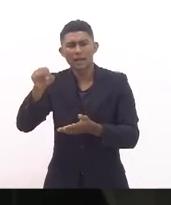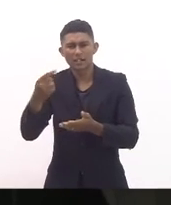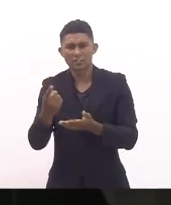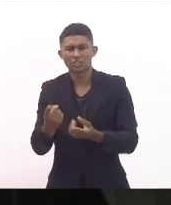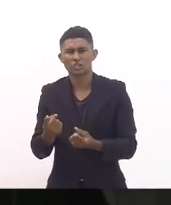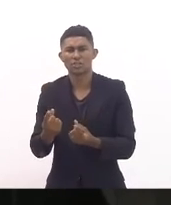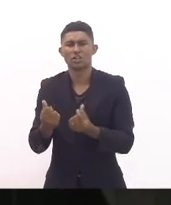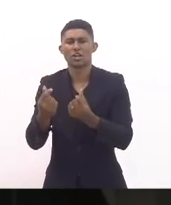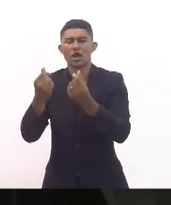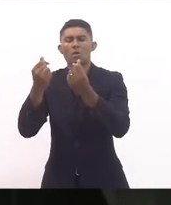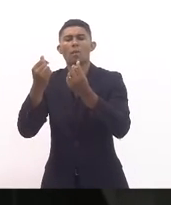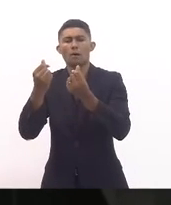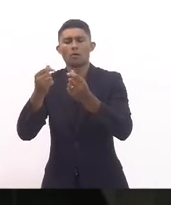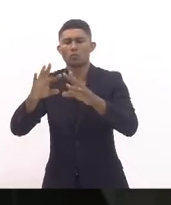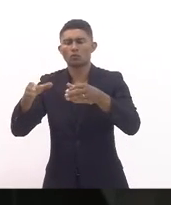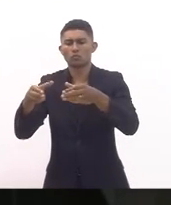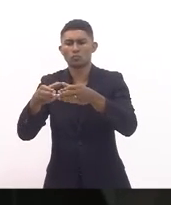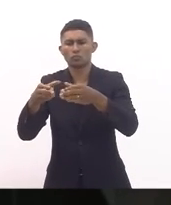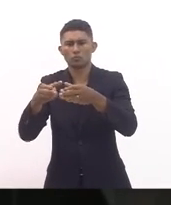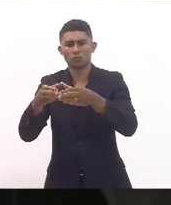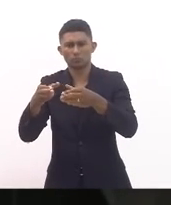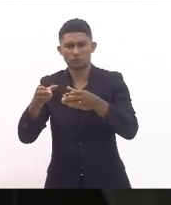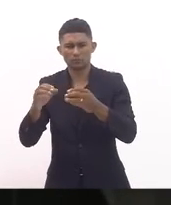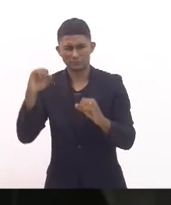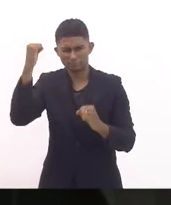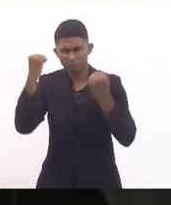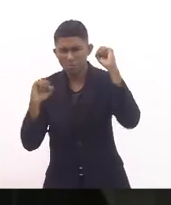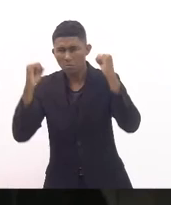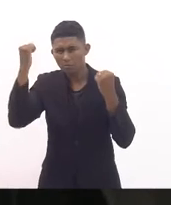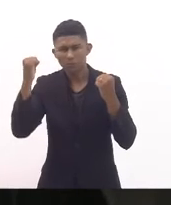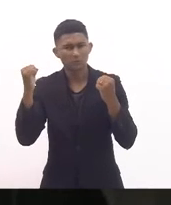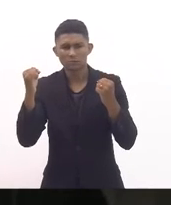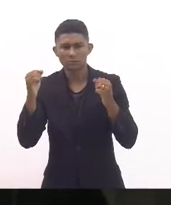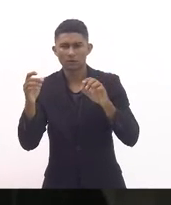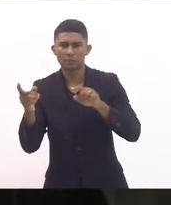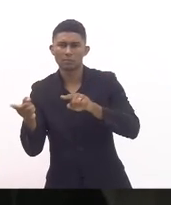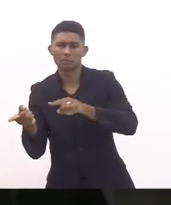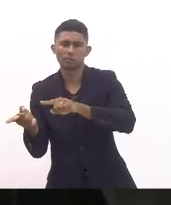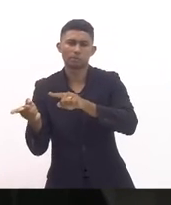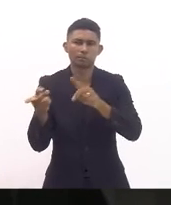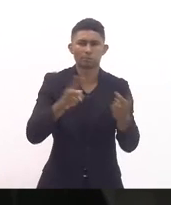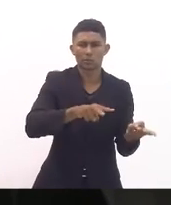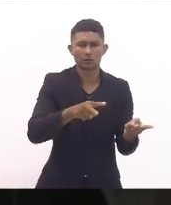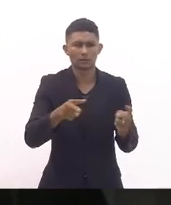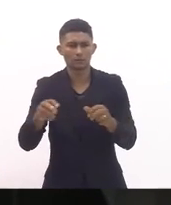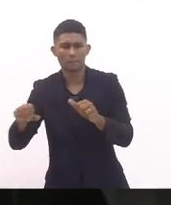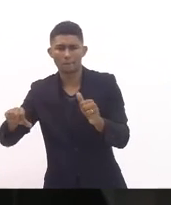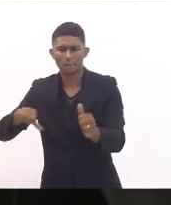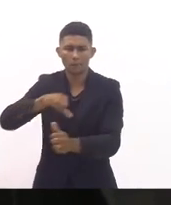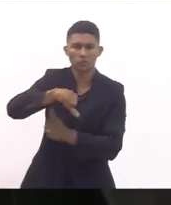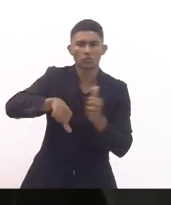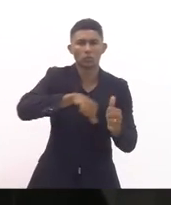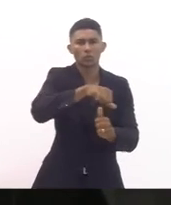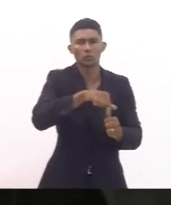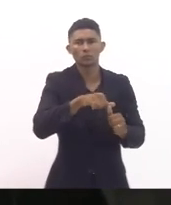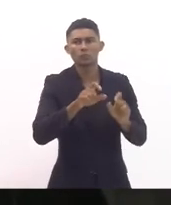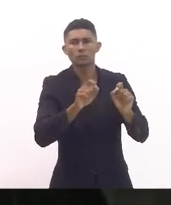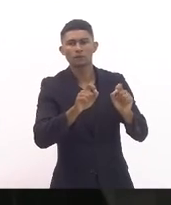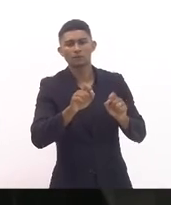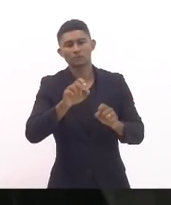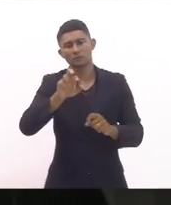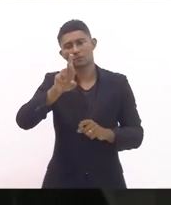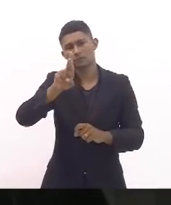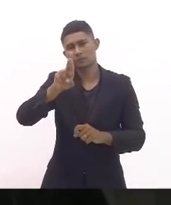a burguesia industrial e foi passando a ser o capital financeiro a burguesia financeira né o rentismo